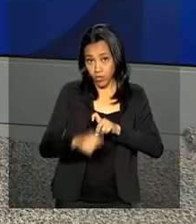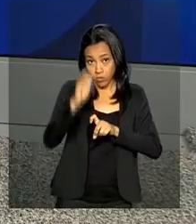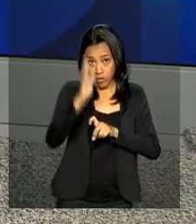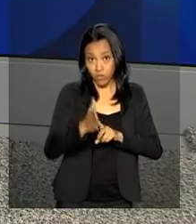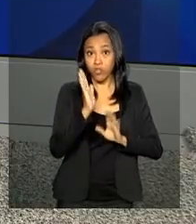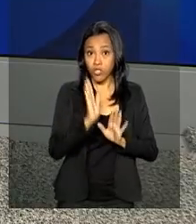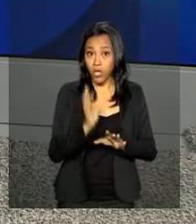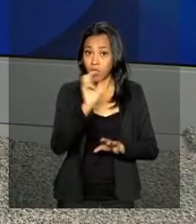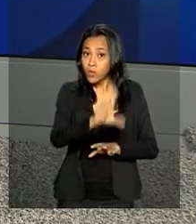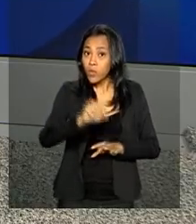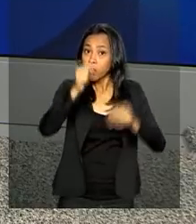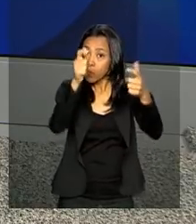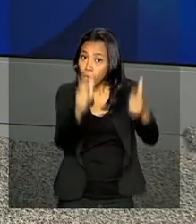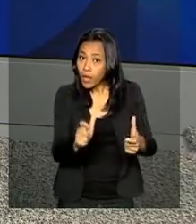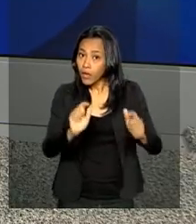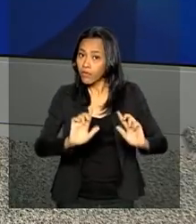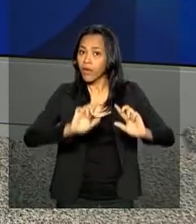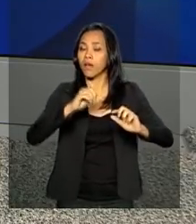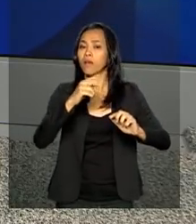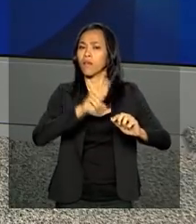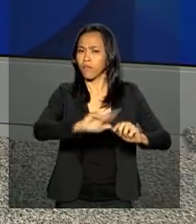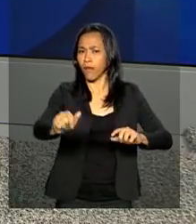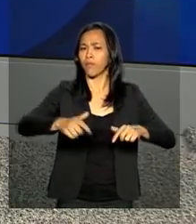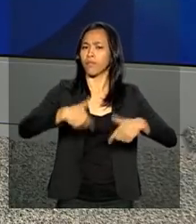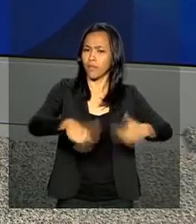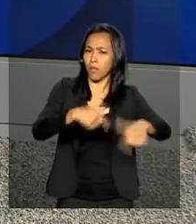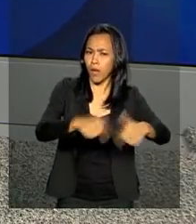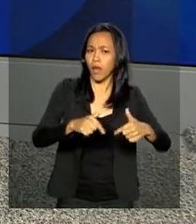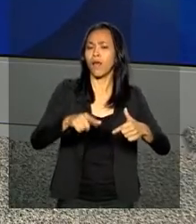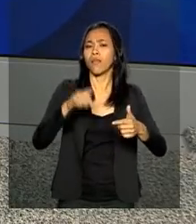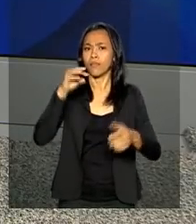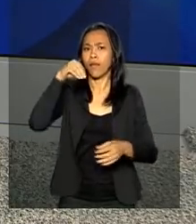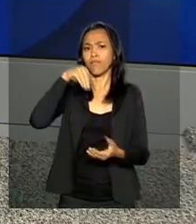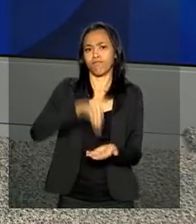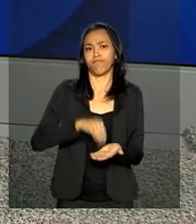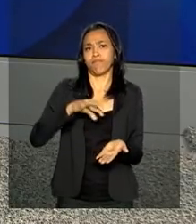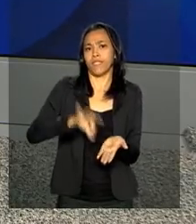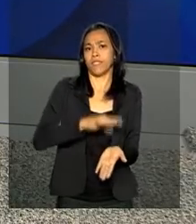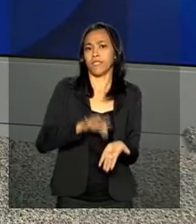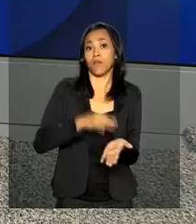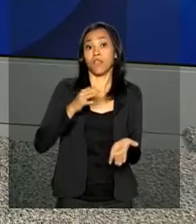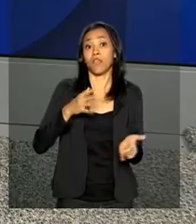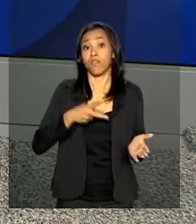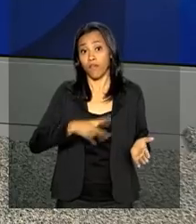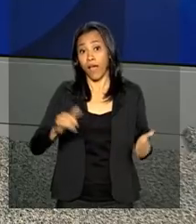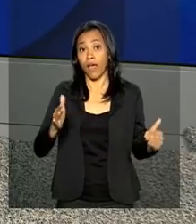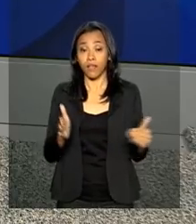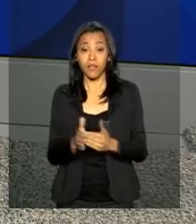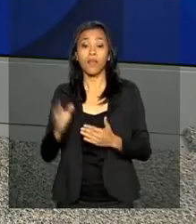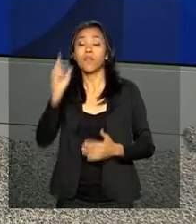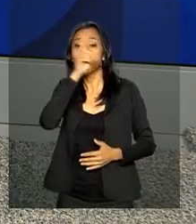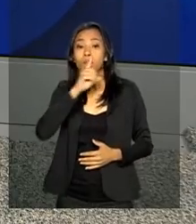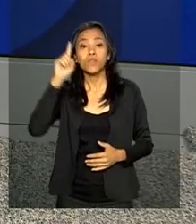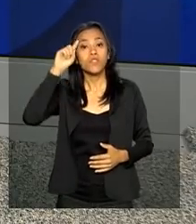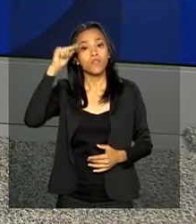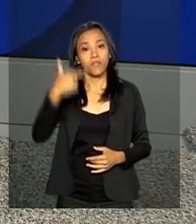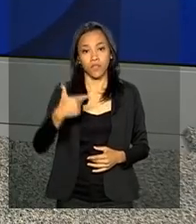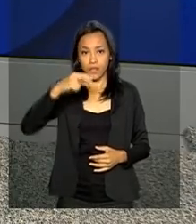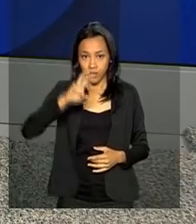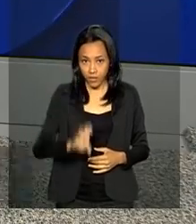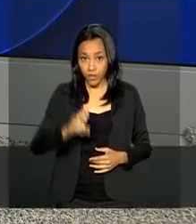atuar a opção é feita na hora da inscrição que Segue até o próximo domingo dia 25 no total são